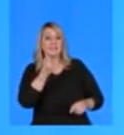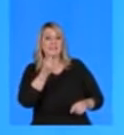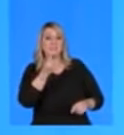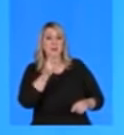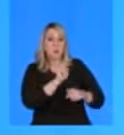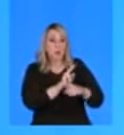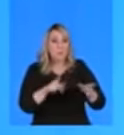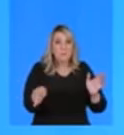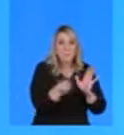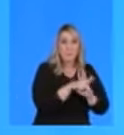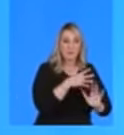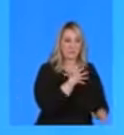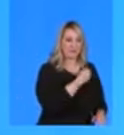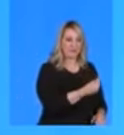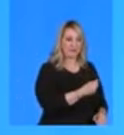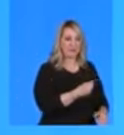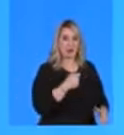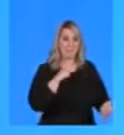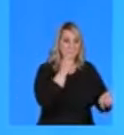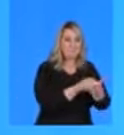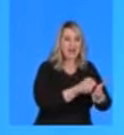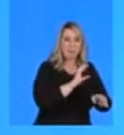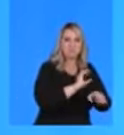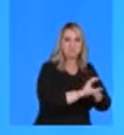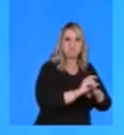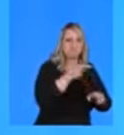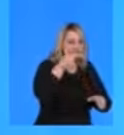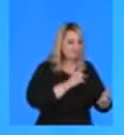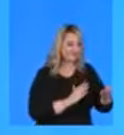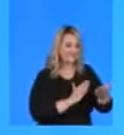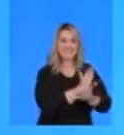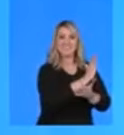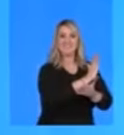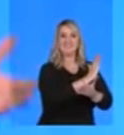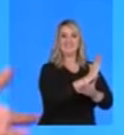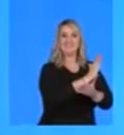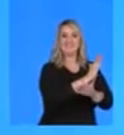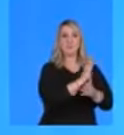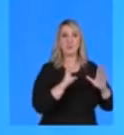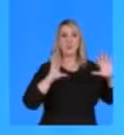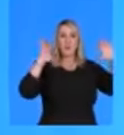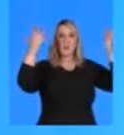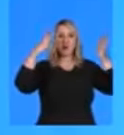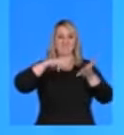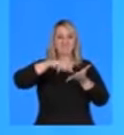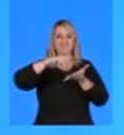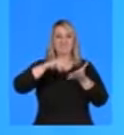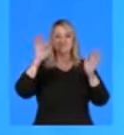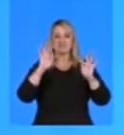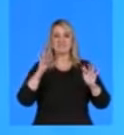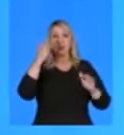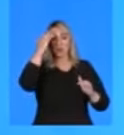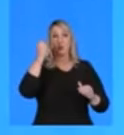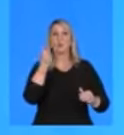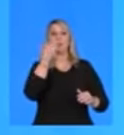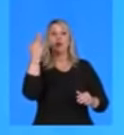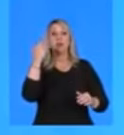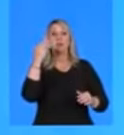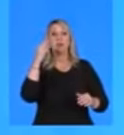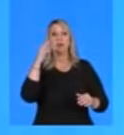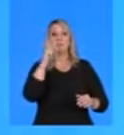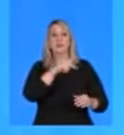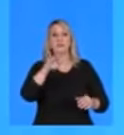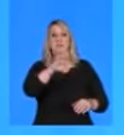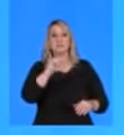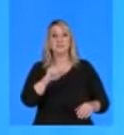filhos se inscreveram Pagaram a inscrição quando passaram as 2500 festejaram Sabe quantas a prefeitura chamou